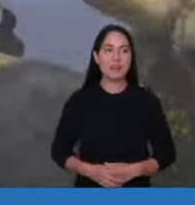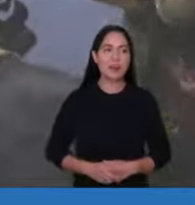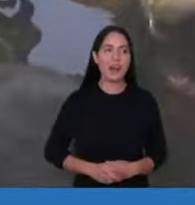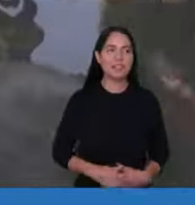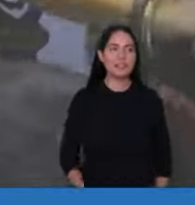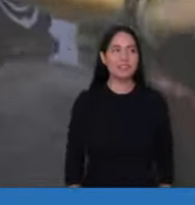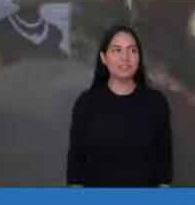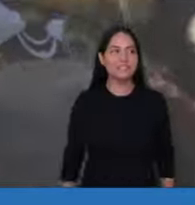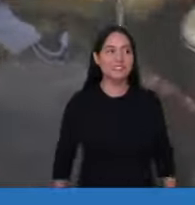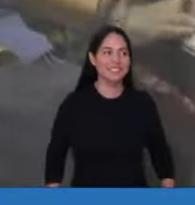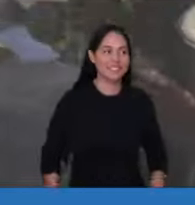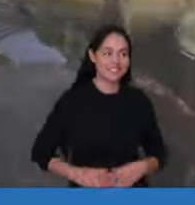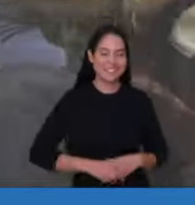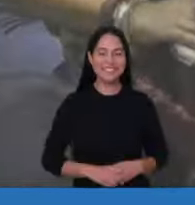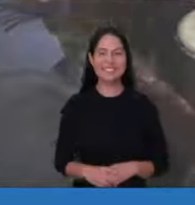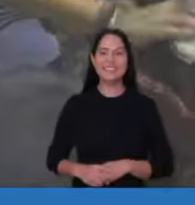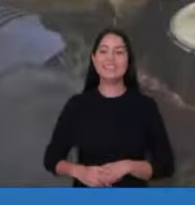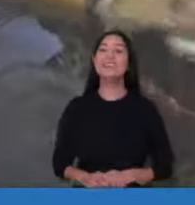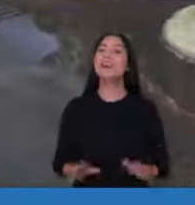Marielle nos